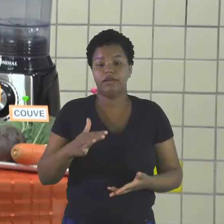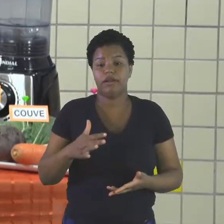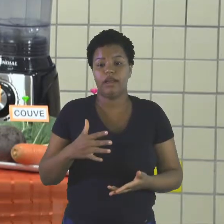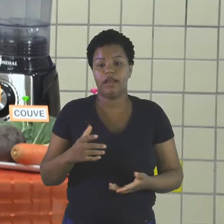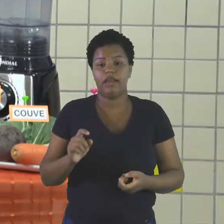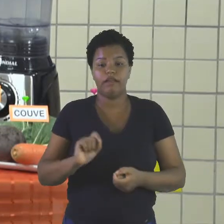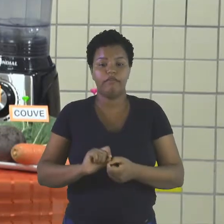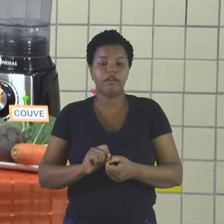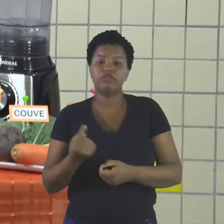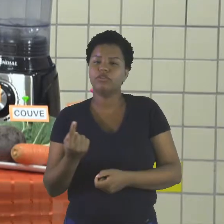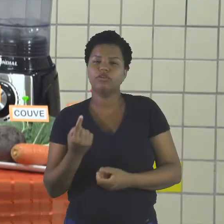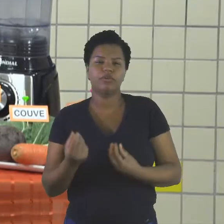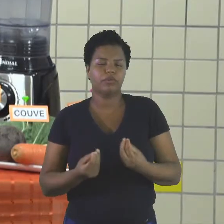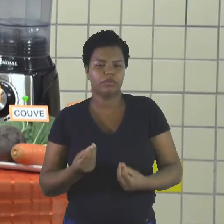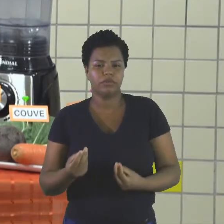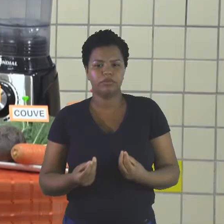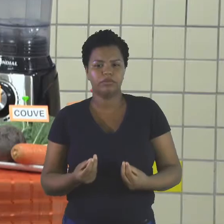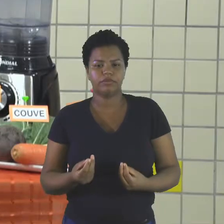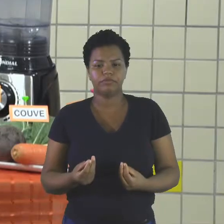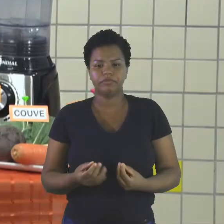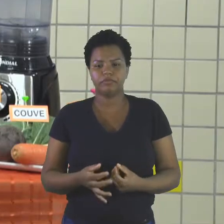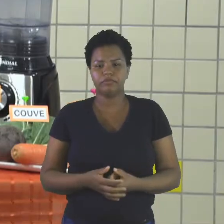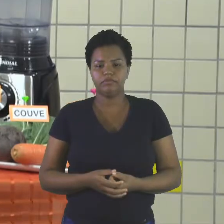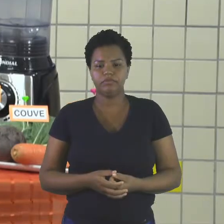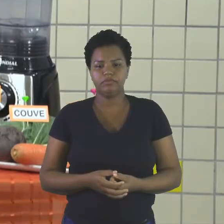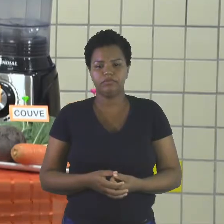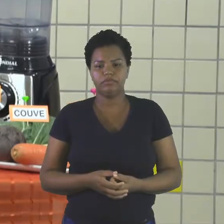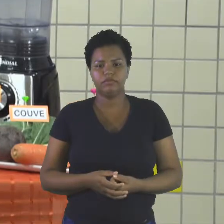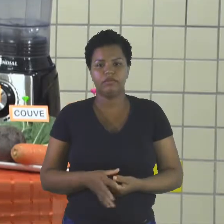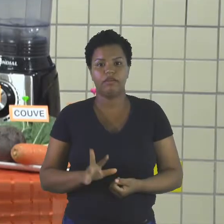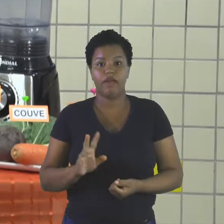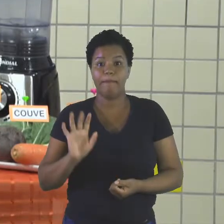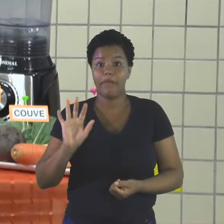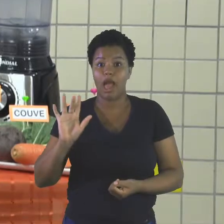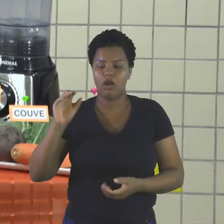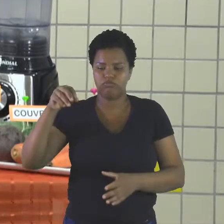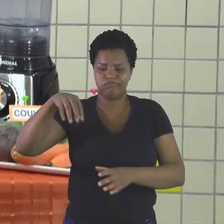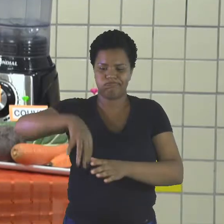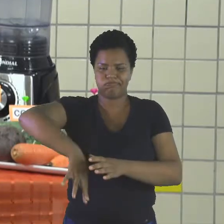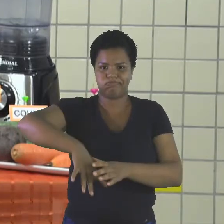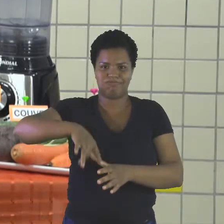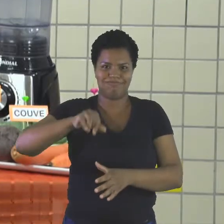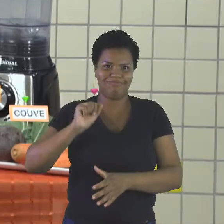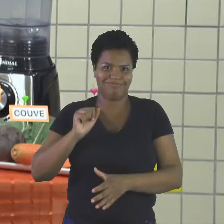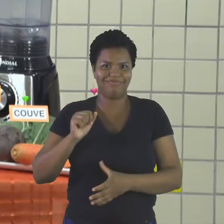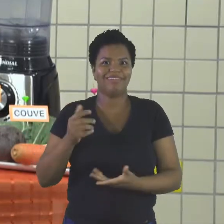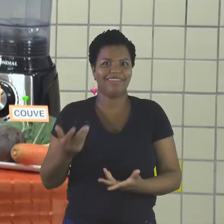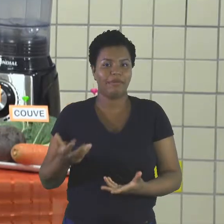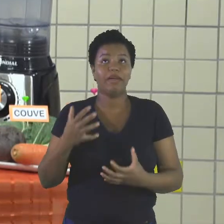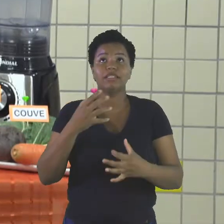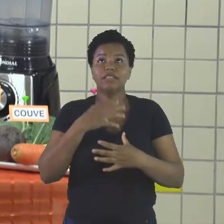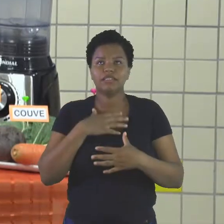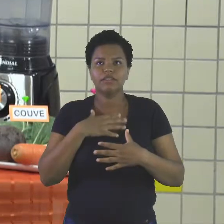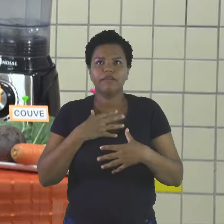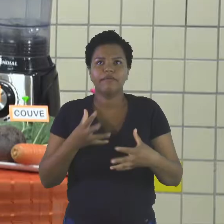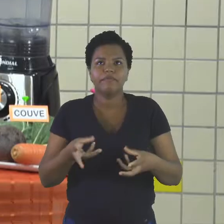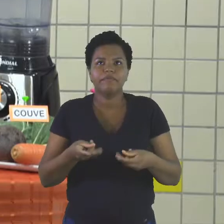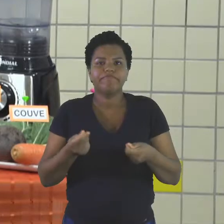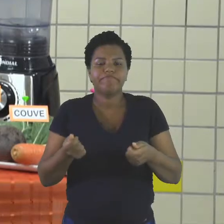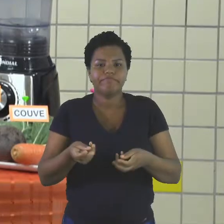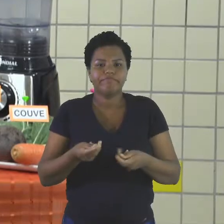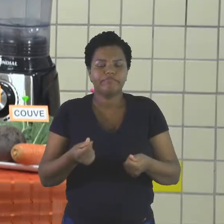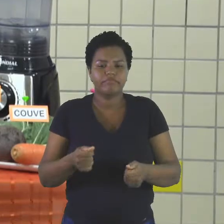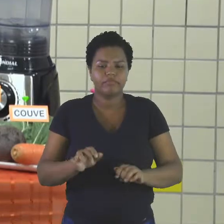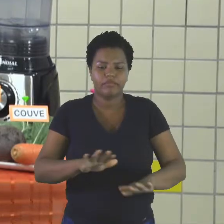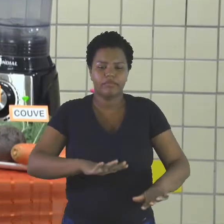que eles fora sozinho ele vai colocar a mão não é assim para sentir também essa